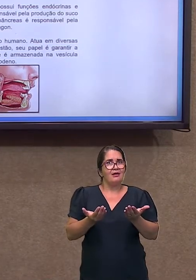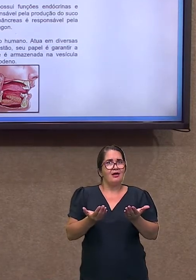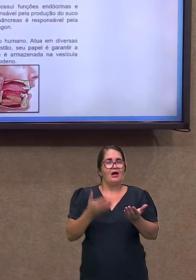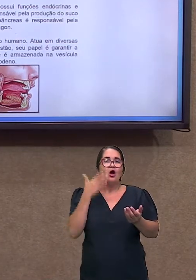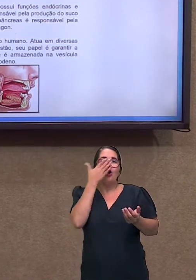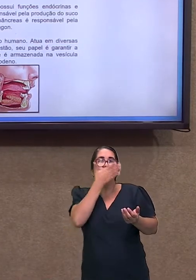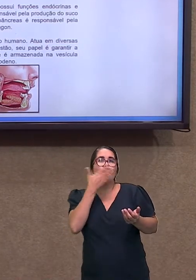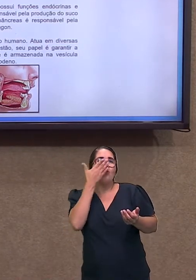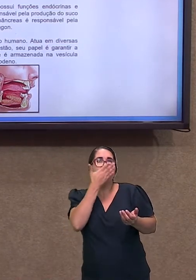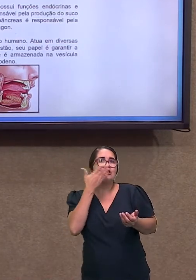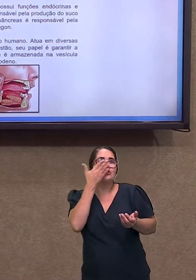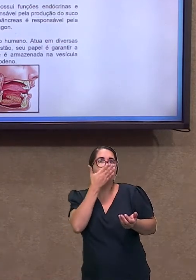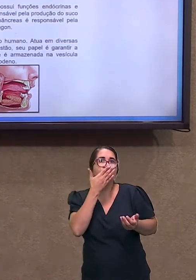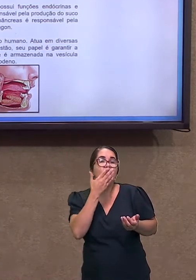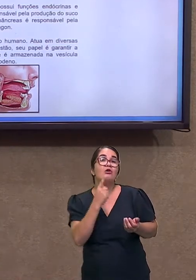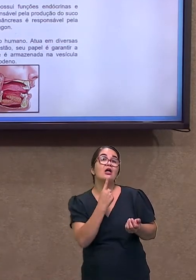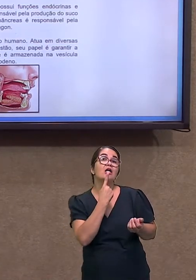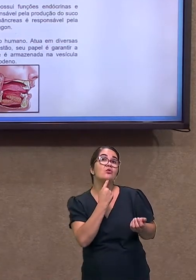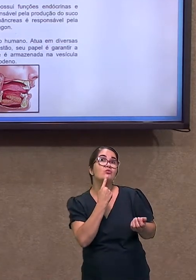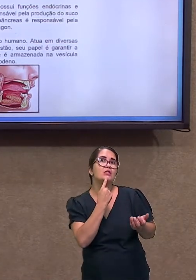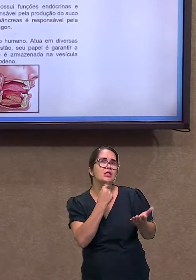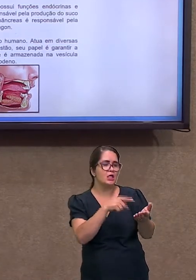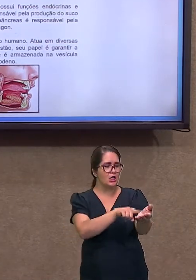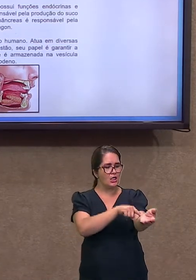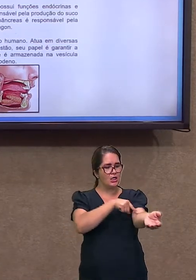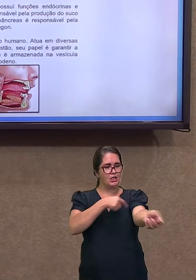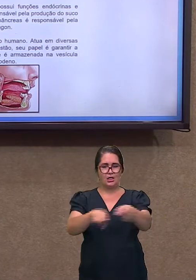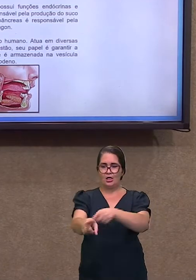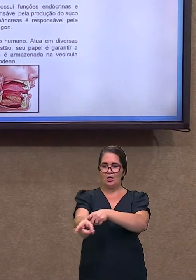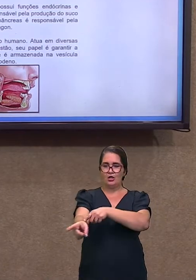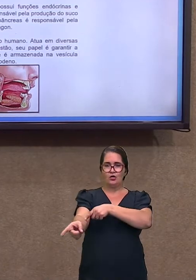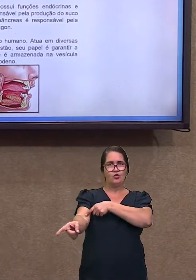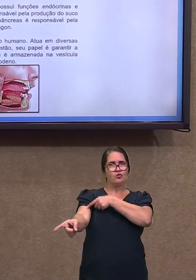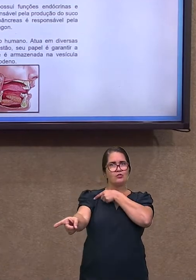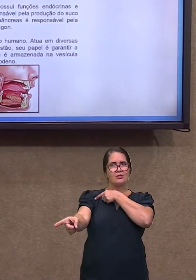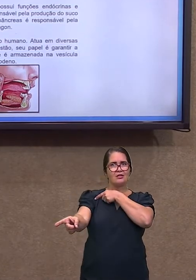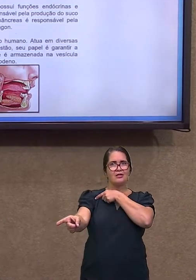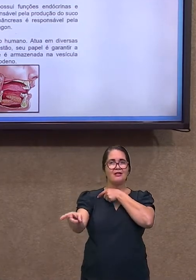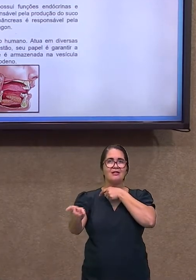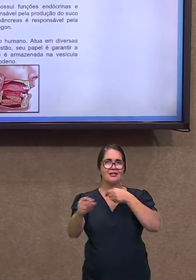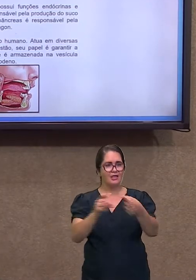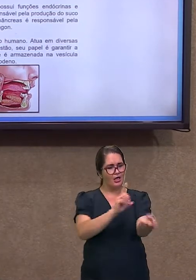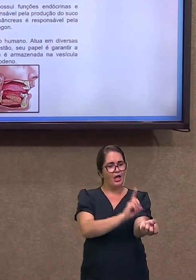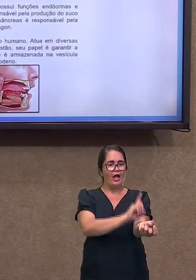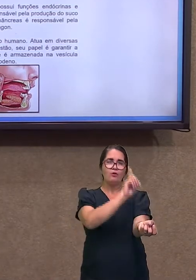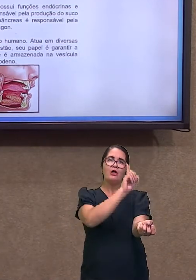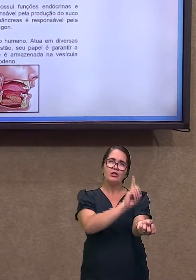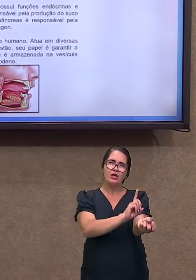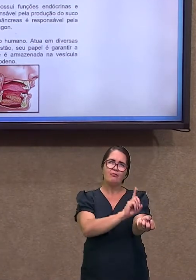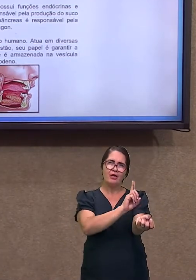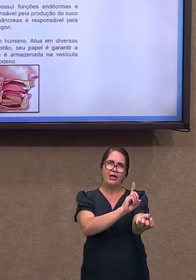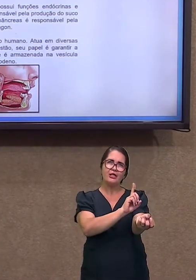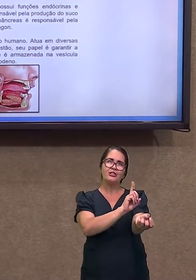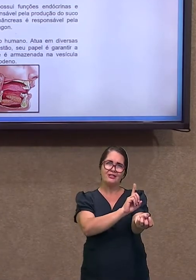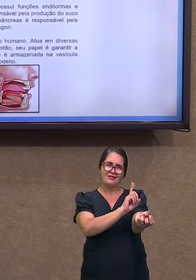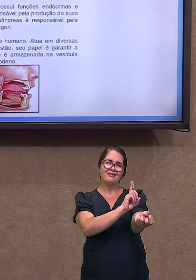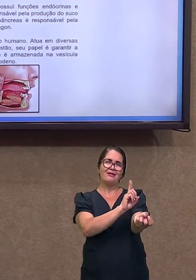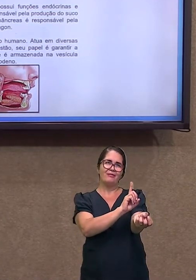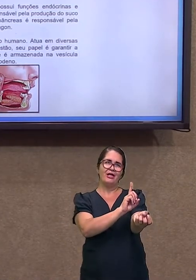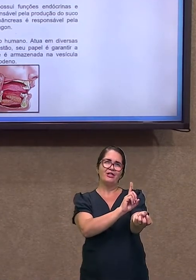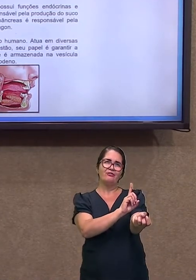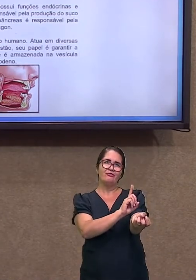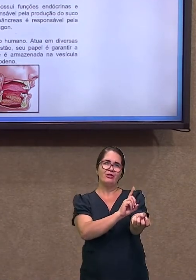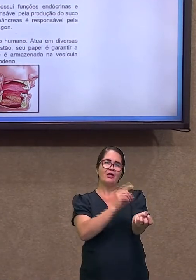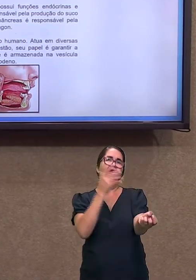ou com que esse ser tenha um equilíbrio de vida, tá? Então, ela é de extrema importância também para o